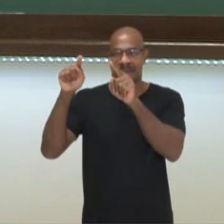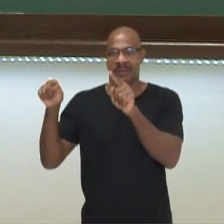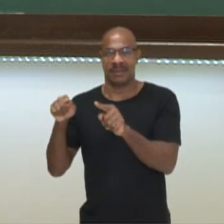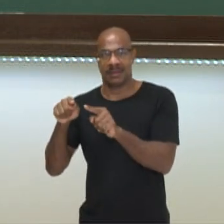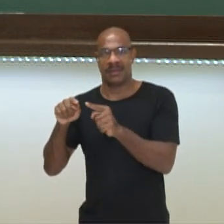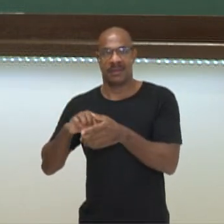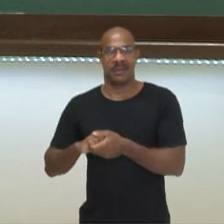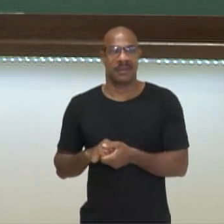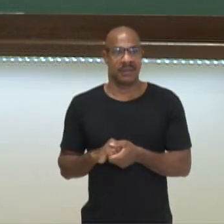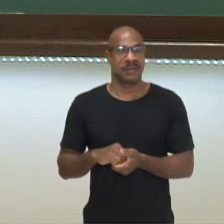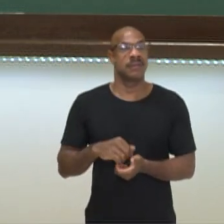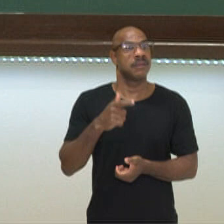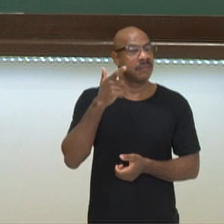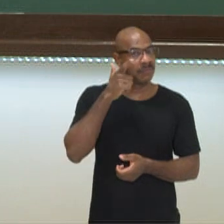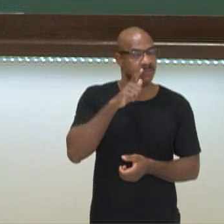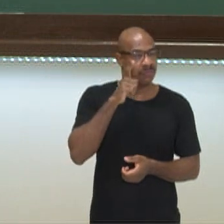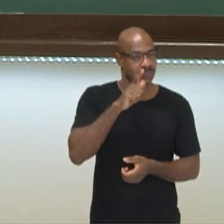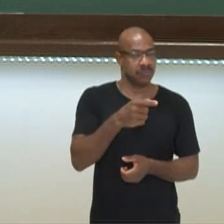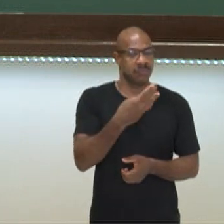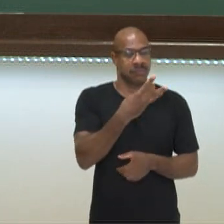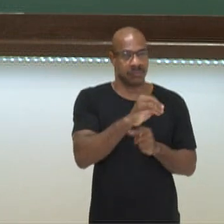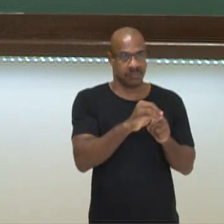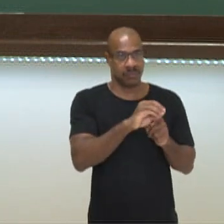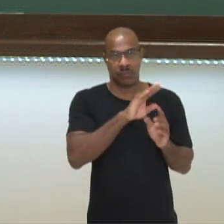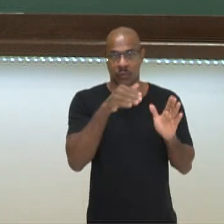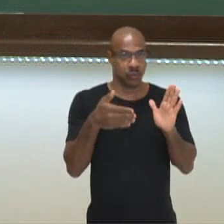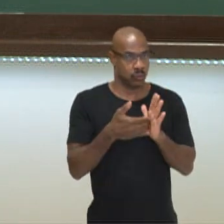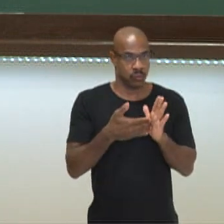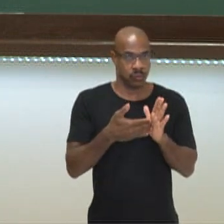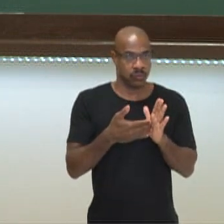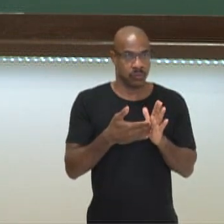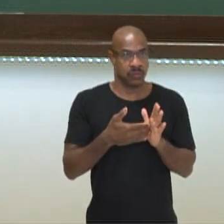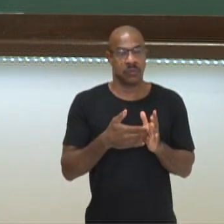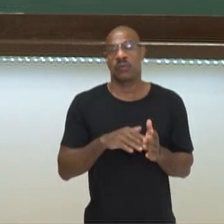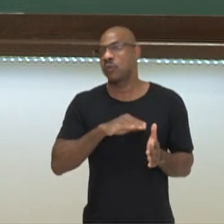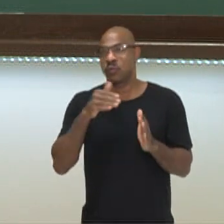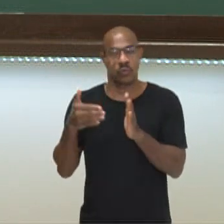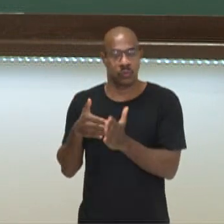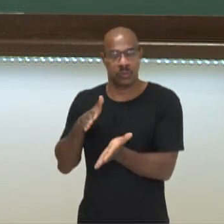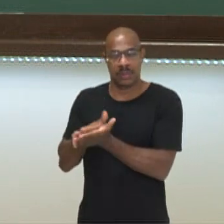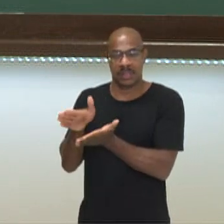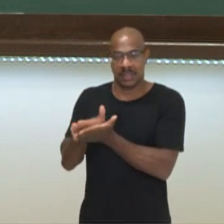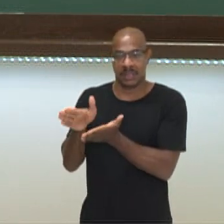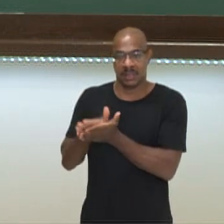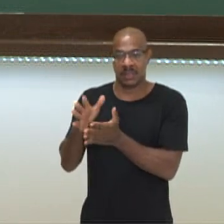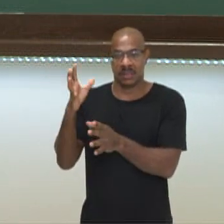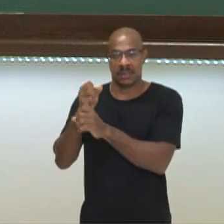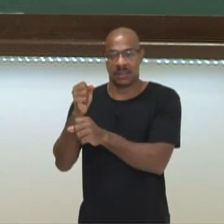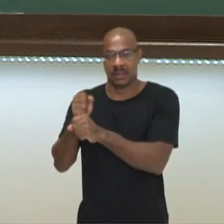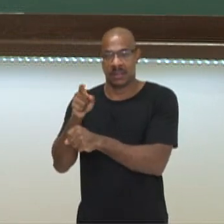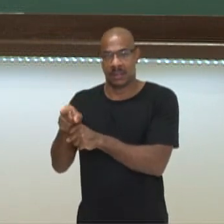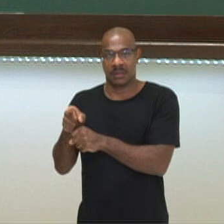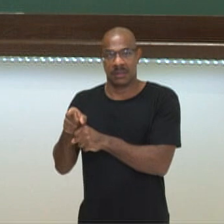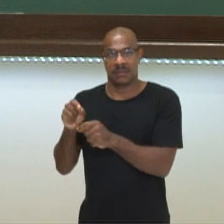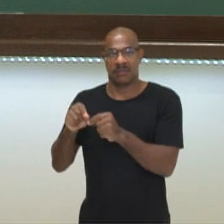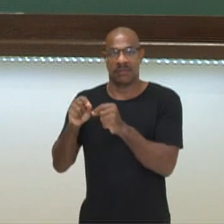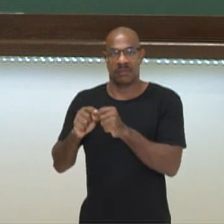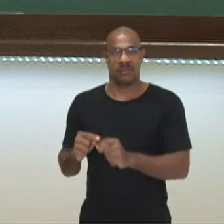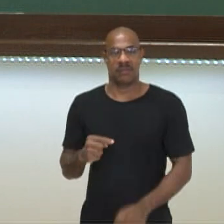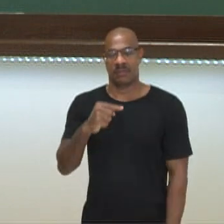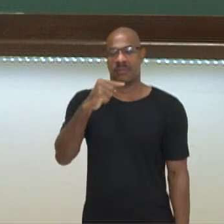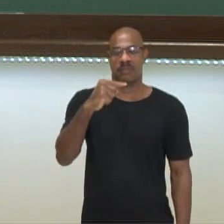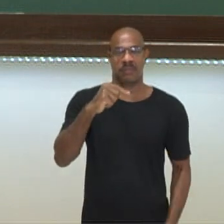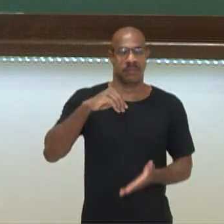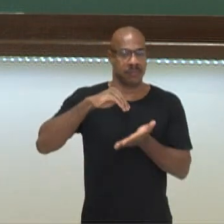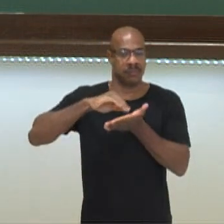posso pegar tudo que eu recebi e somar, posso pegar tudo que eu gastei e somar e fazer o quê? A